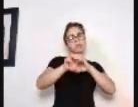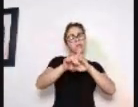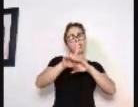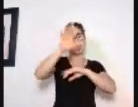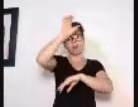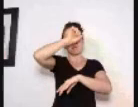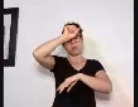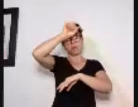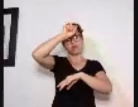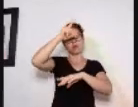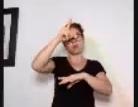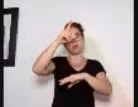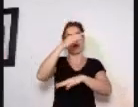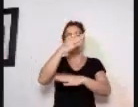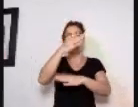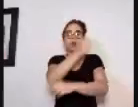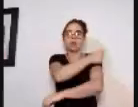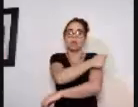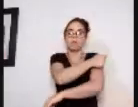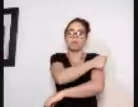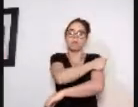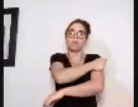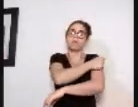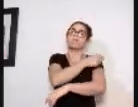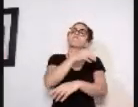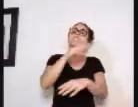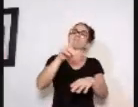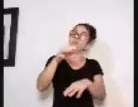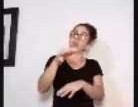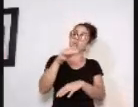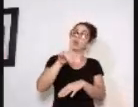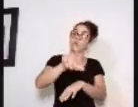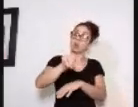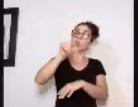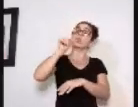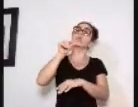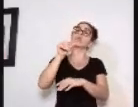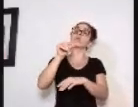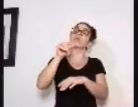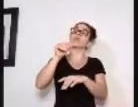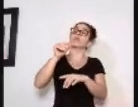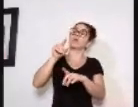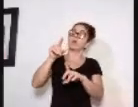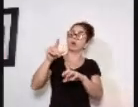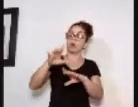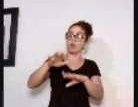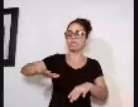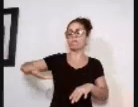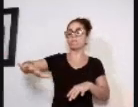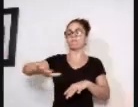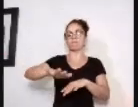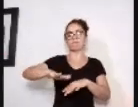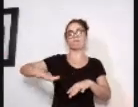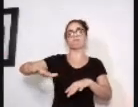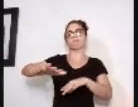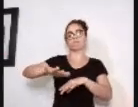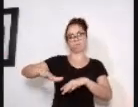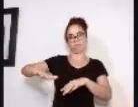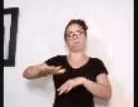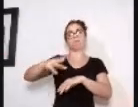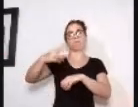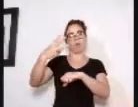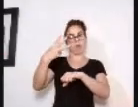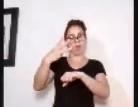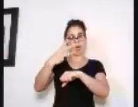optamos, diante da nossa realidade social e econômica, pelo WhatsApp, pelos grupos de WhatsApp. Nós fomos